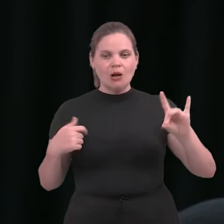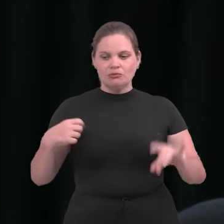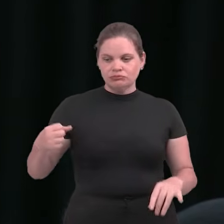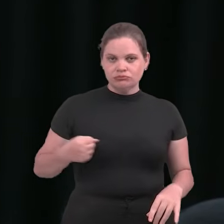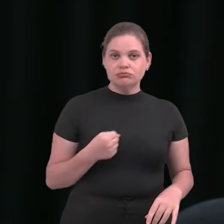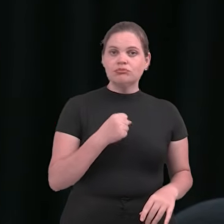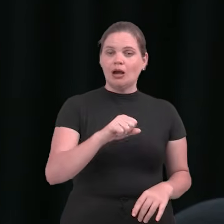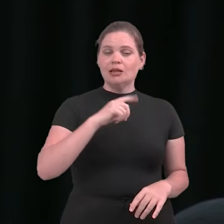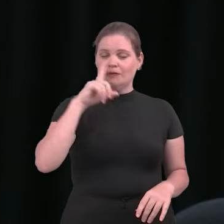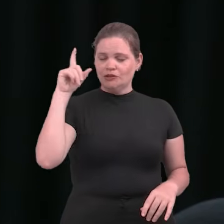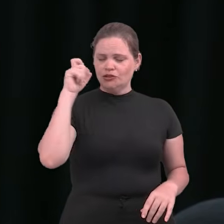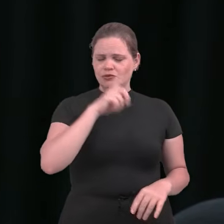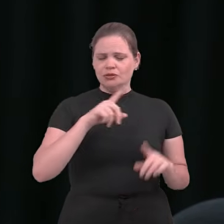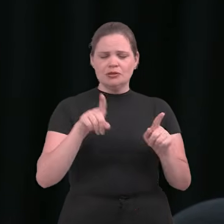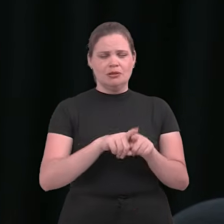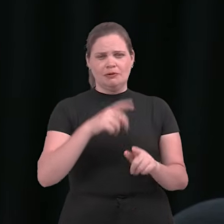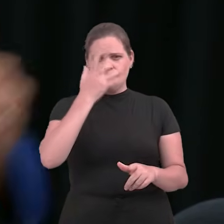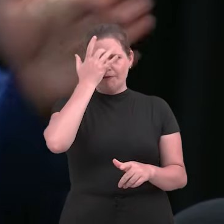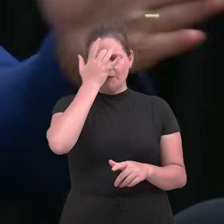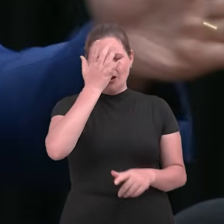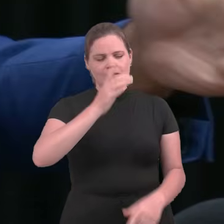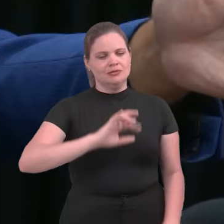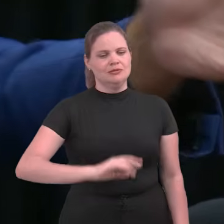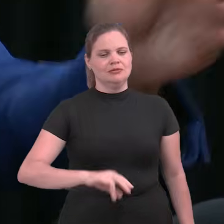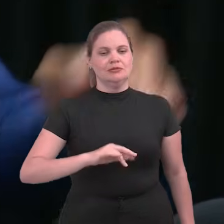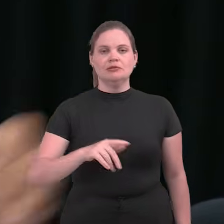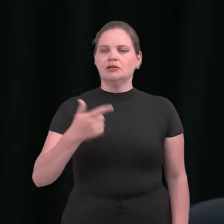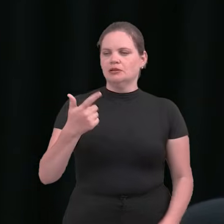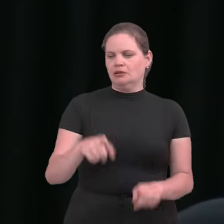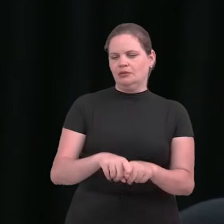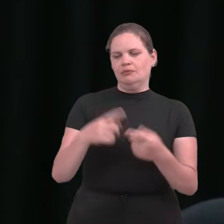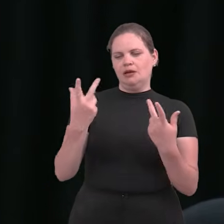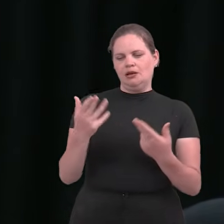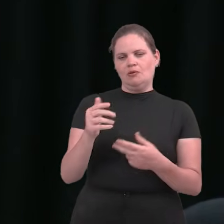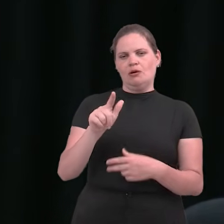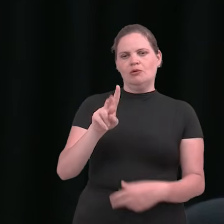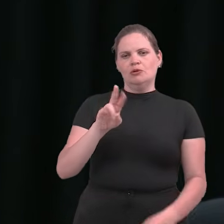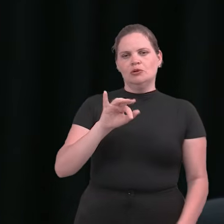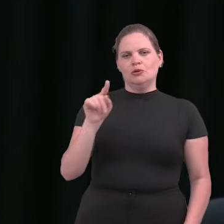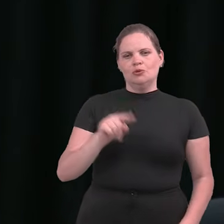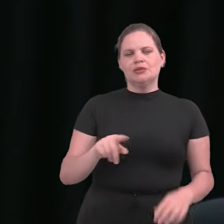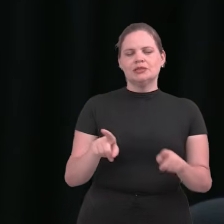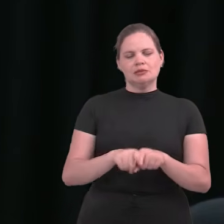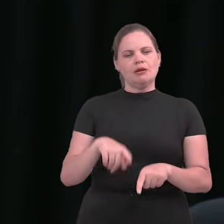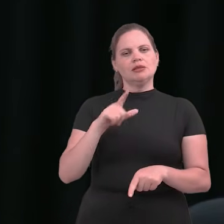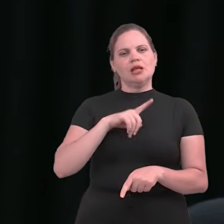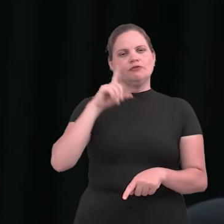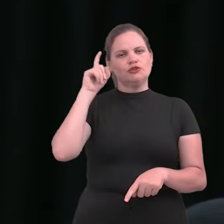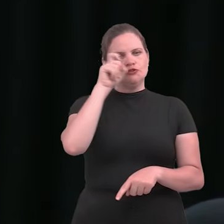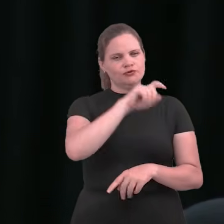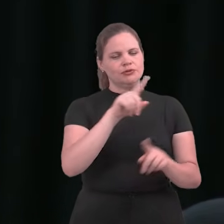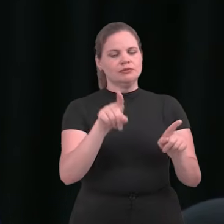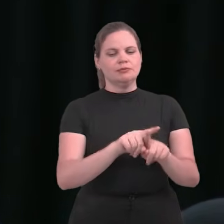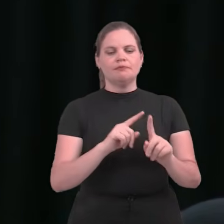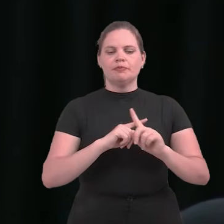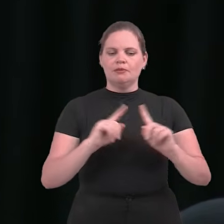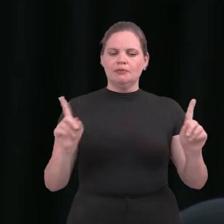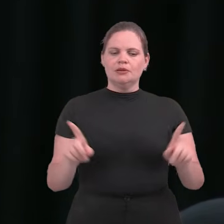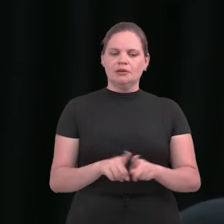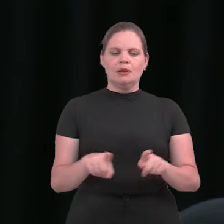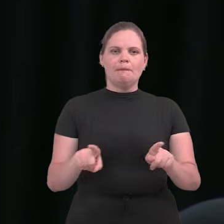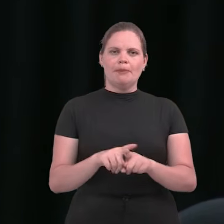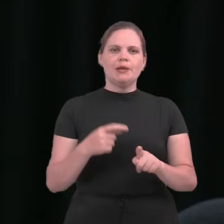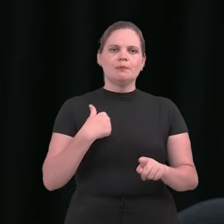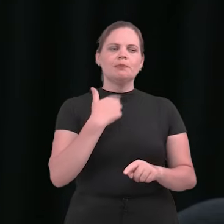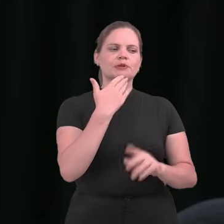dificuldade para ser nomeado também, mano. Não foi fácil depois. Luiz também já compartilhou aqui que ele teve a dificuldade, mas também contei